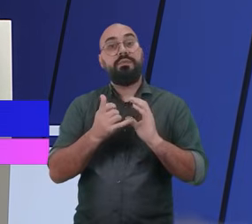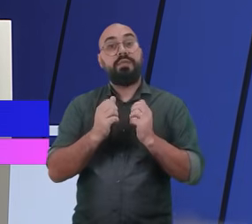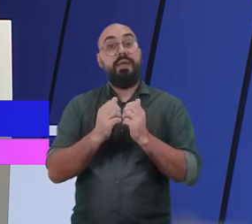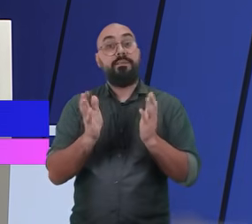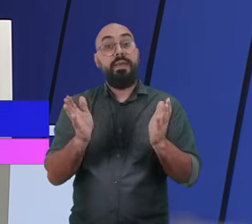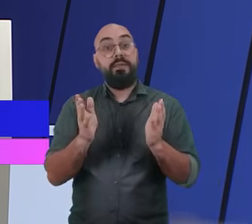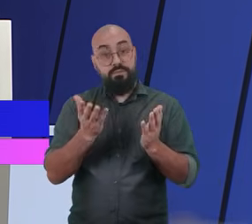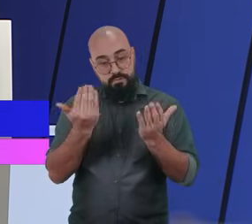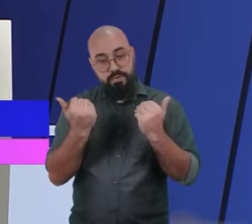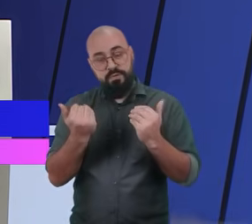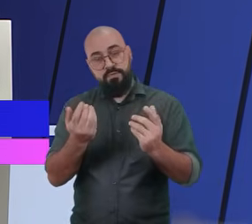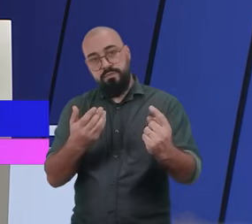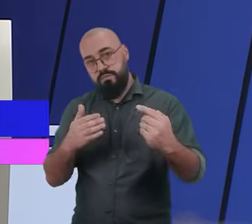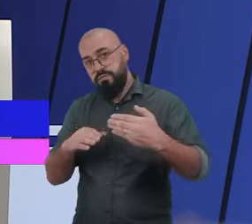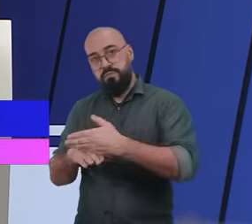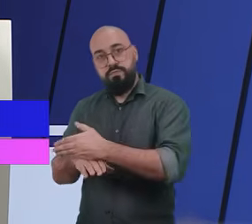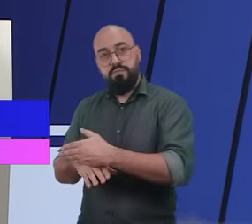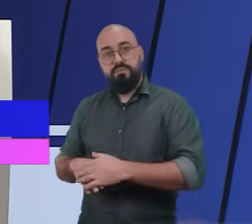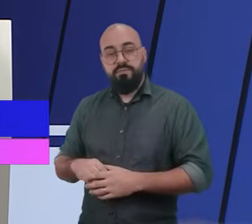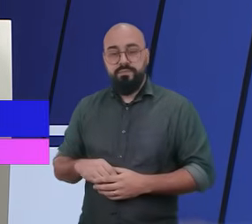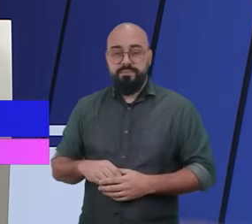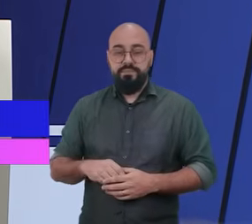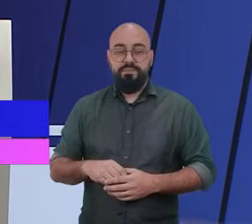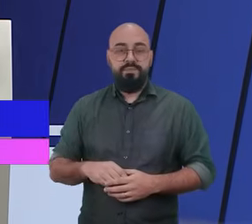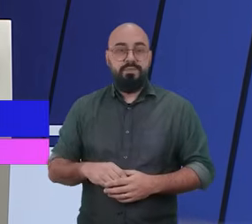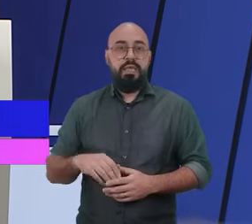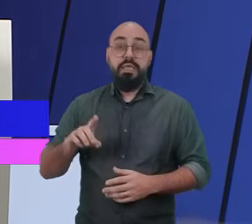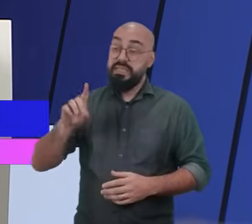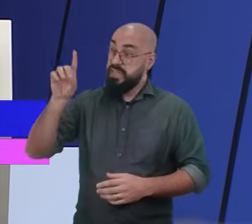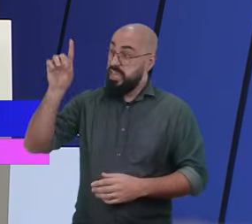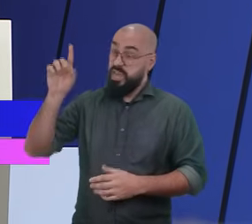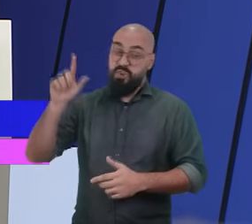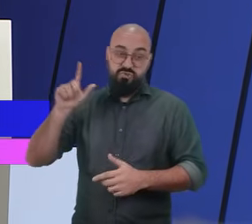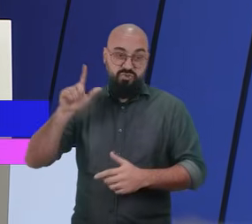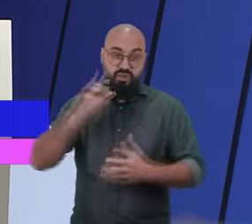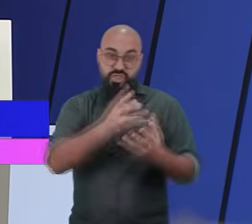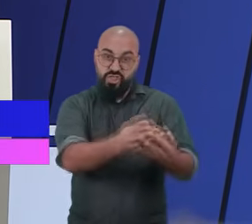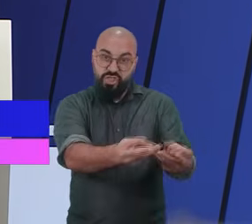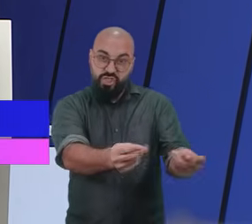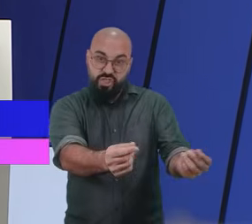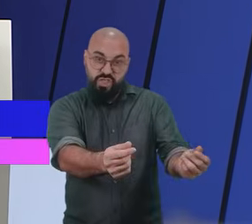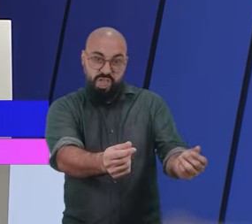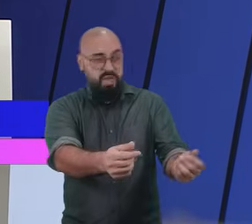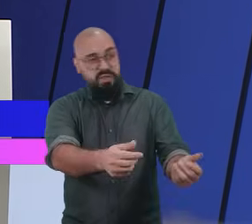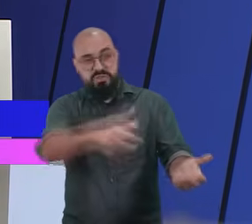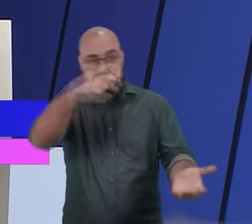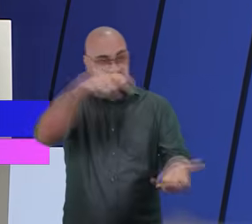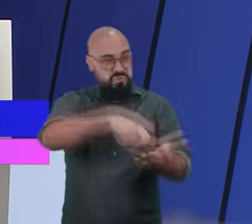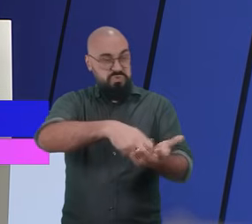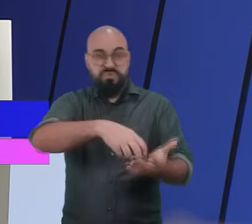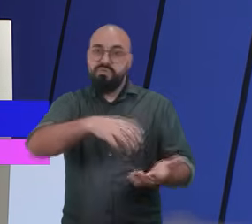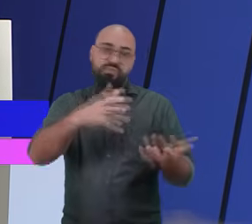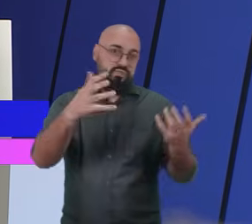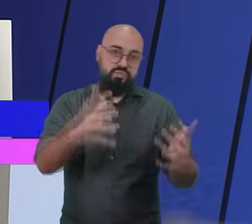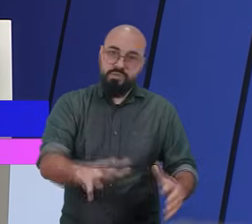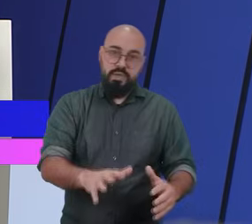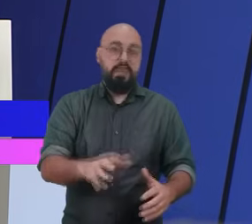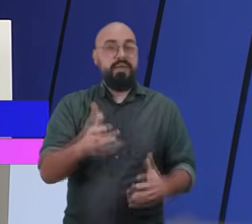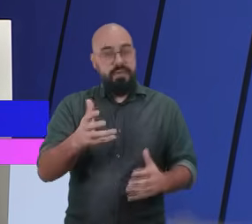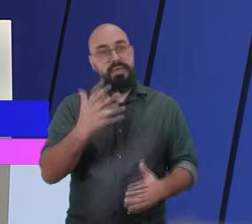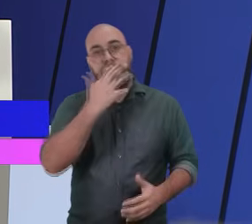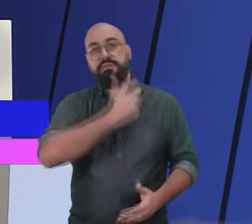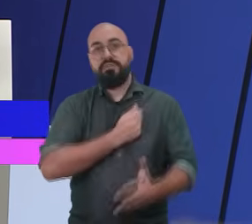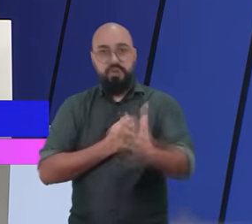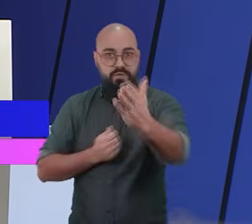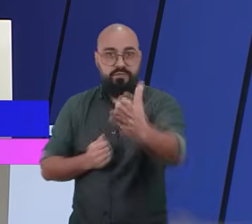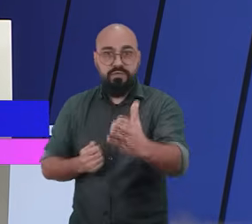a sua decisão. O estranho ato de Deus não tem que ser nada estranho para você, porque Ele não quer te condenar, Ele quer te salvar,